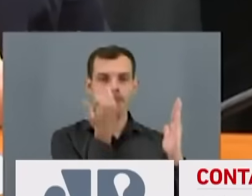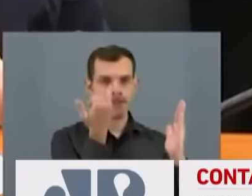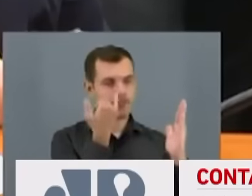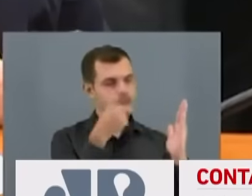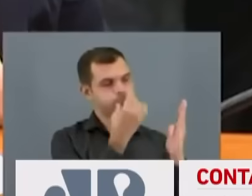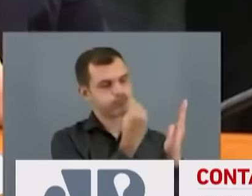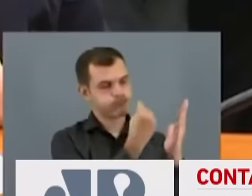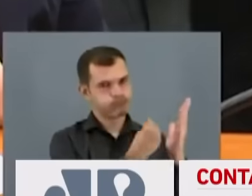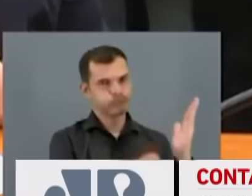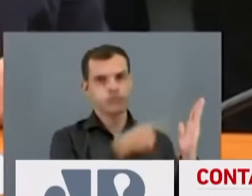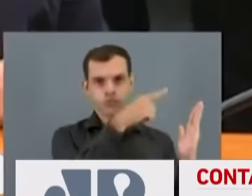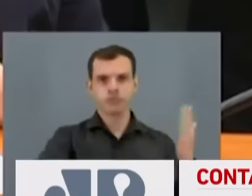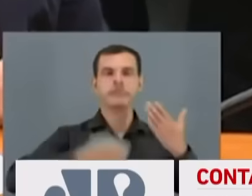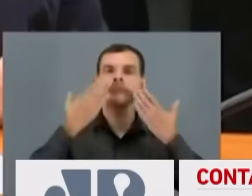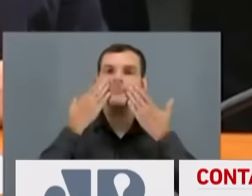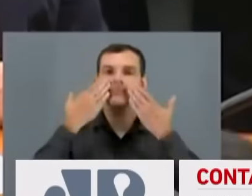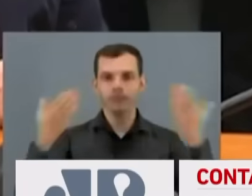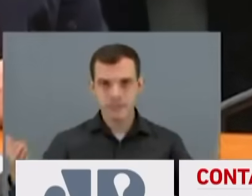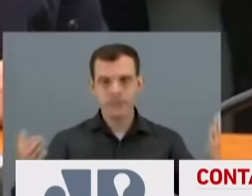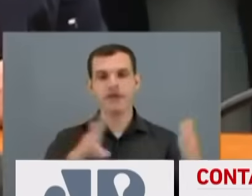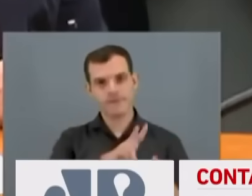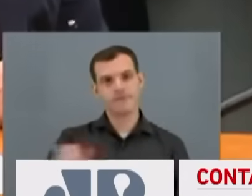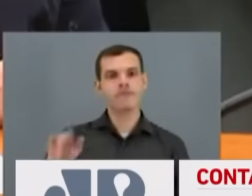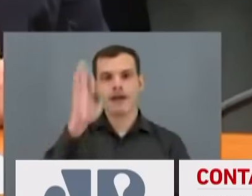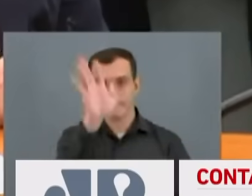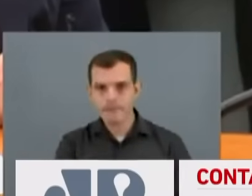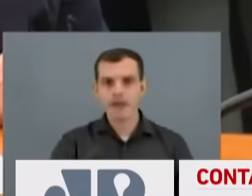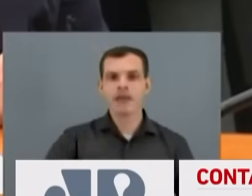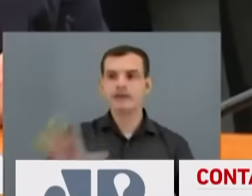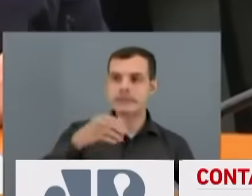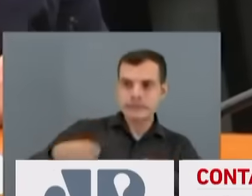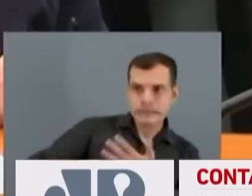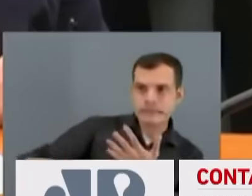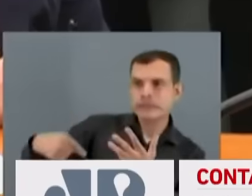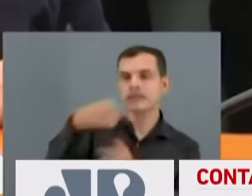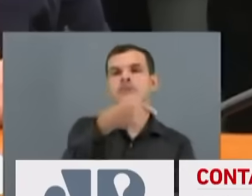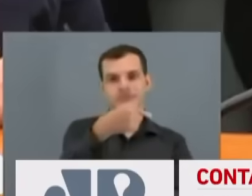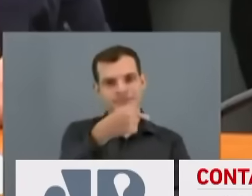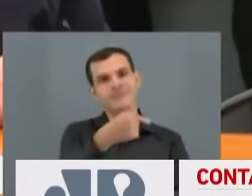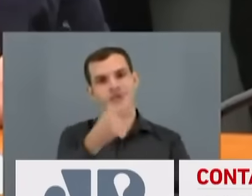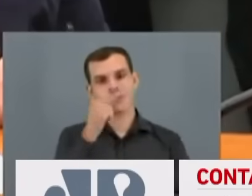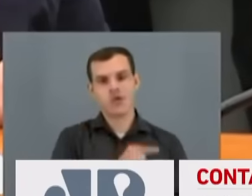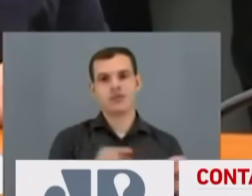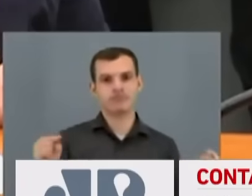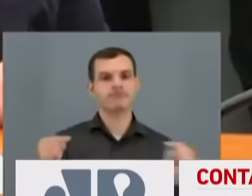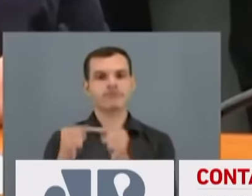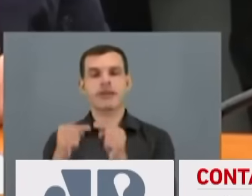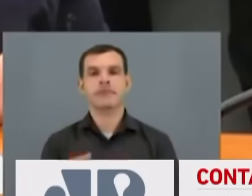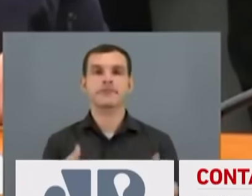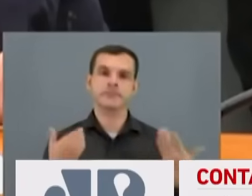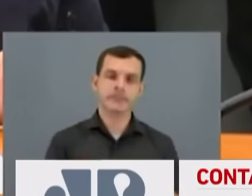quinta-feira, depois de negociar com o governo do presidente Lula. O deputado reajustou o corte no PAC para